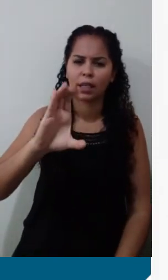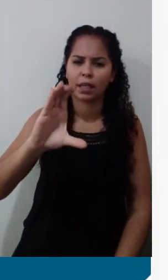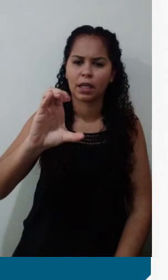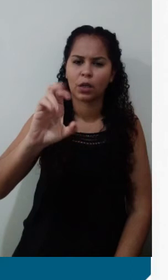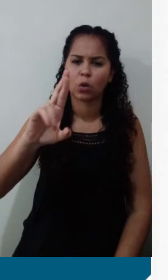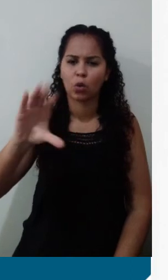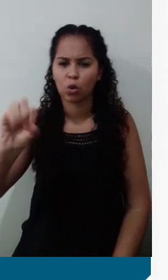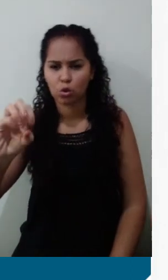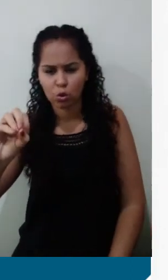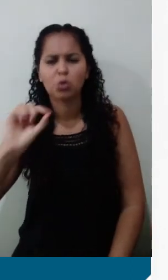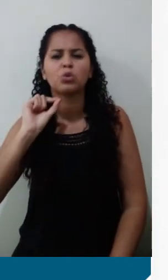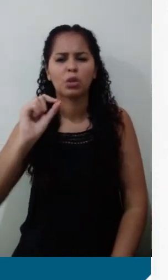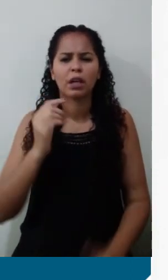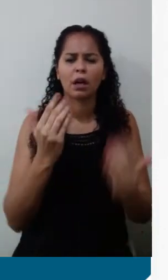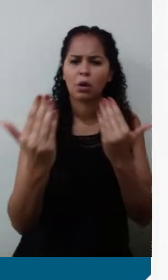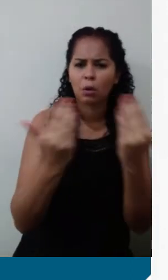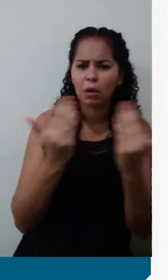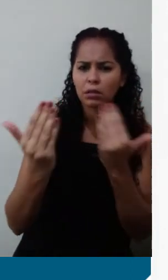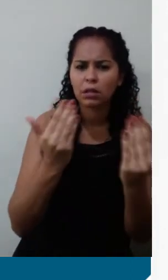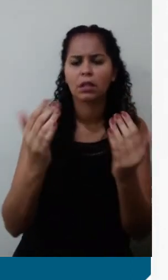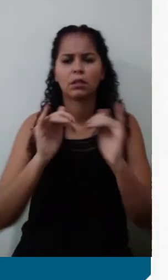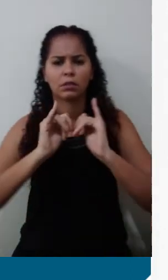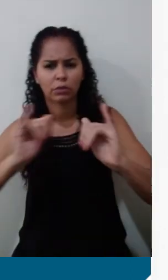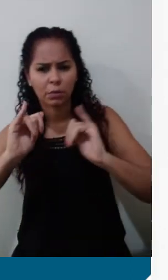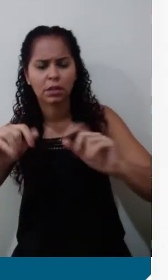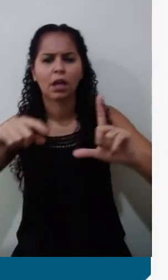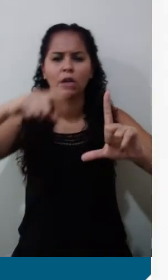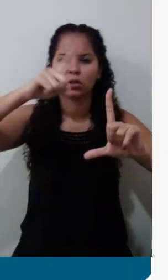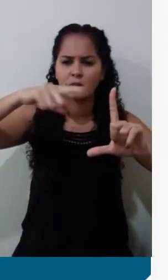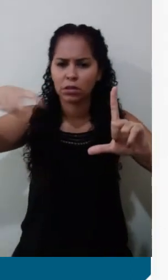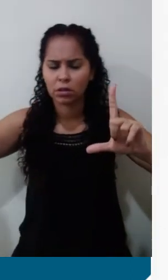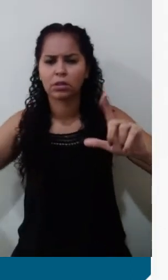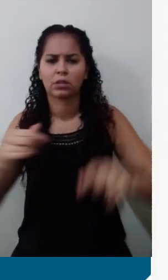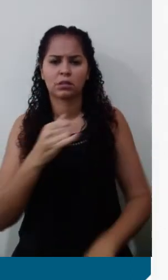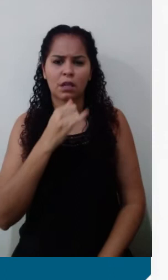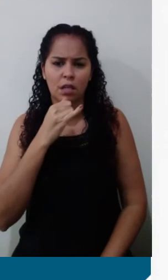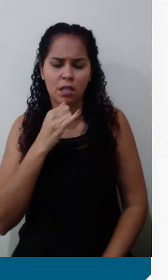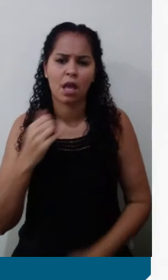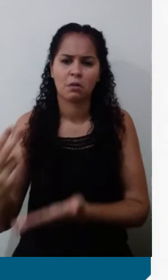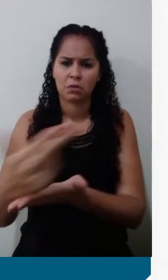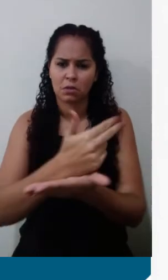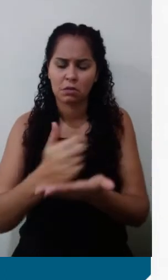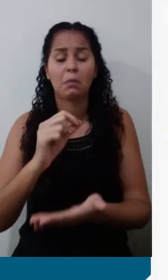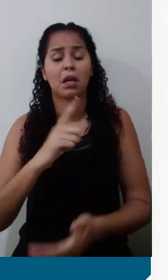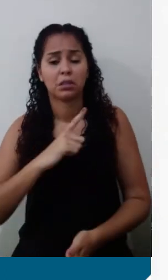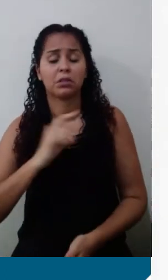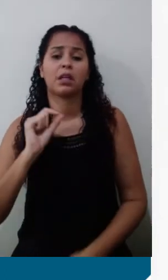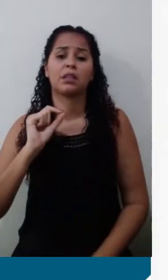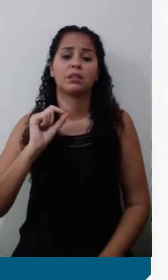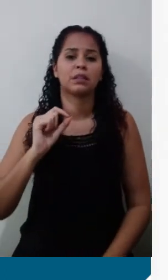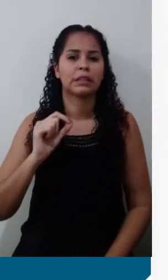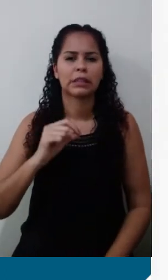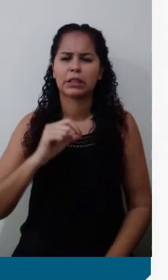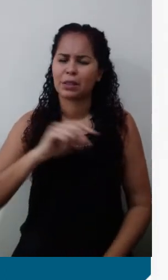são esses? Recursos como definições, comparações, informações estatísticas, exemplos, ilustrações,